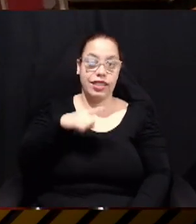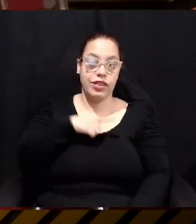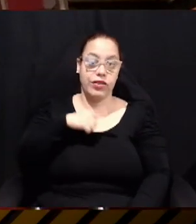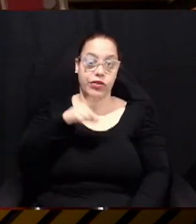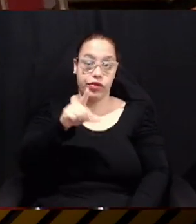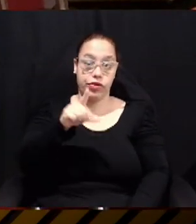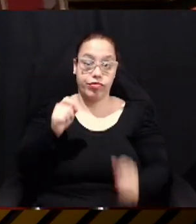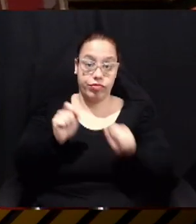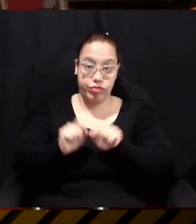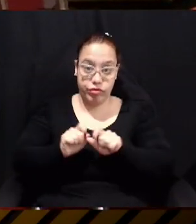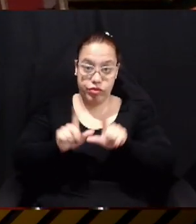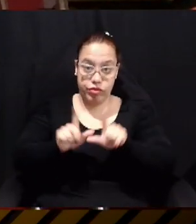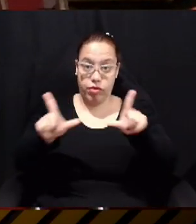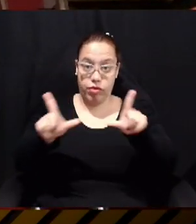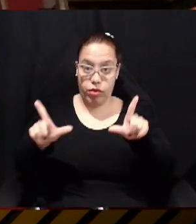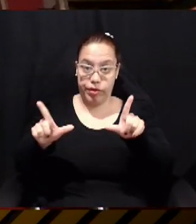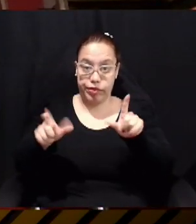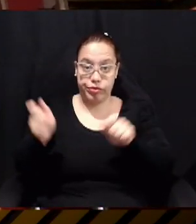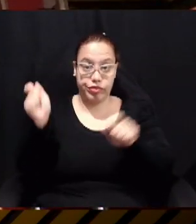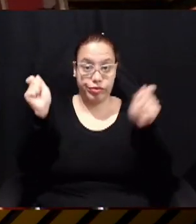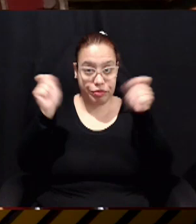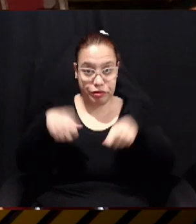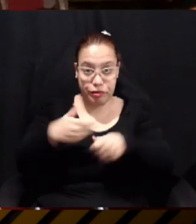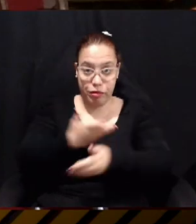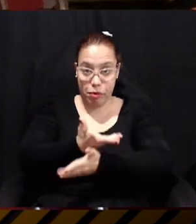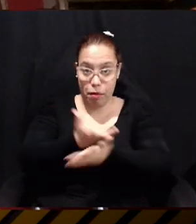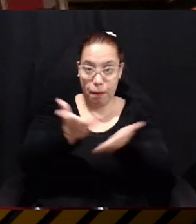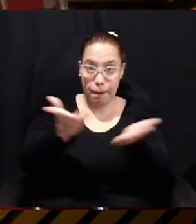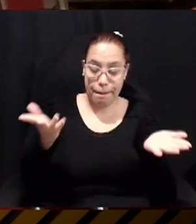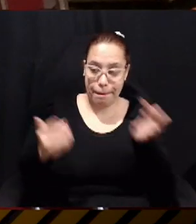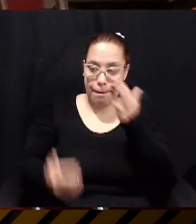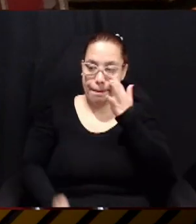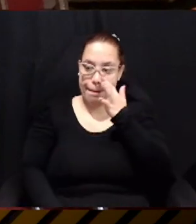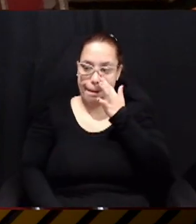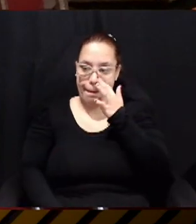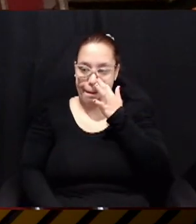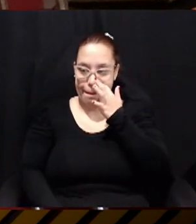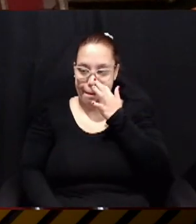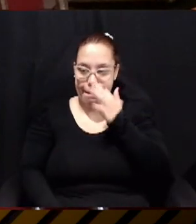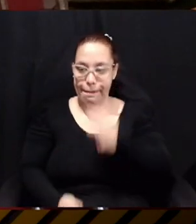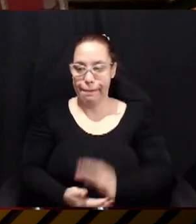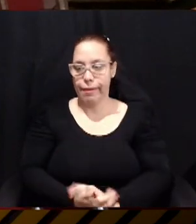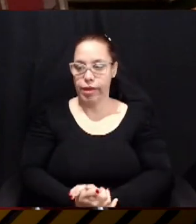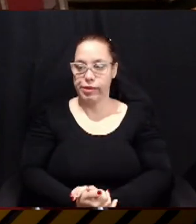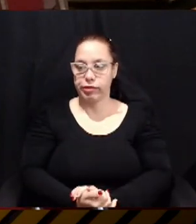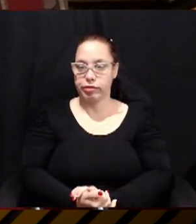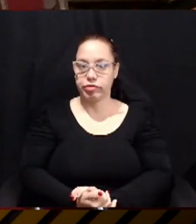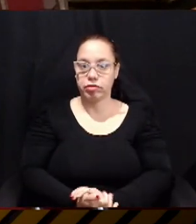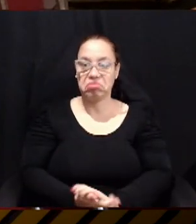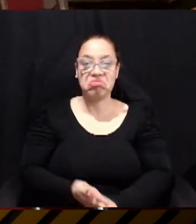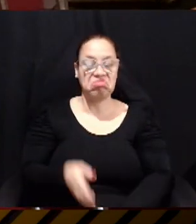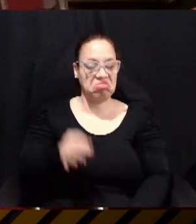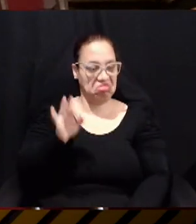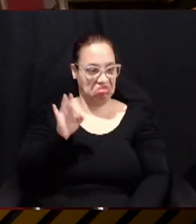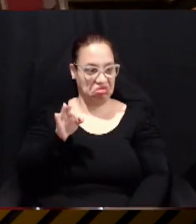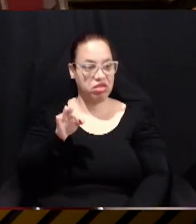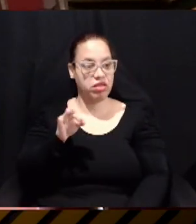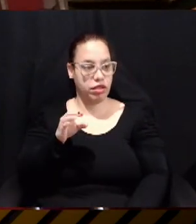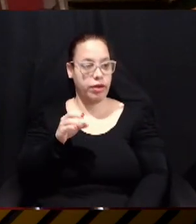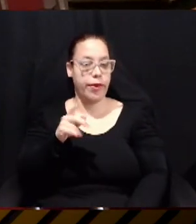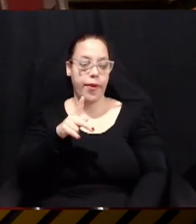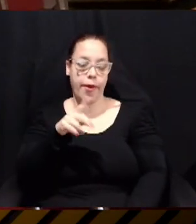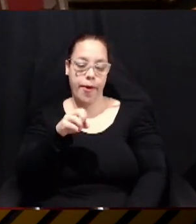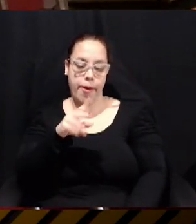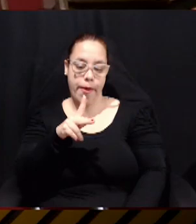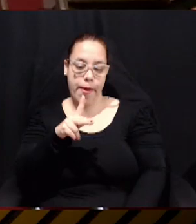essas outras possibilidades, né, de peças pop mesmo, assim, de cultura pop, né, pôster, coisas